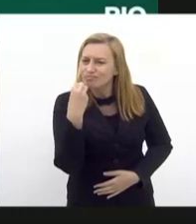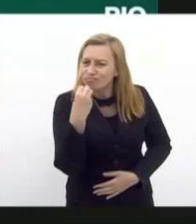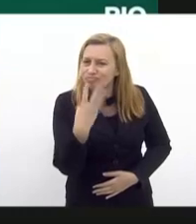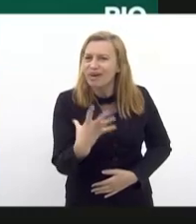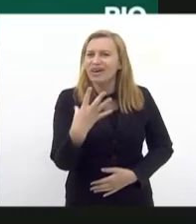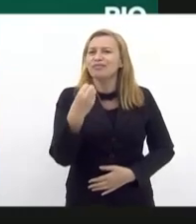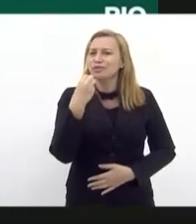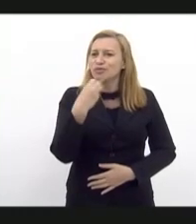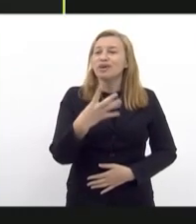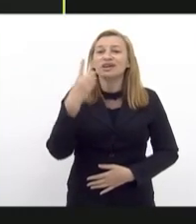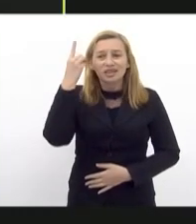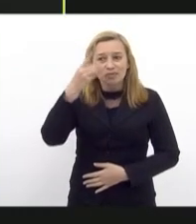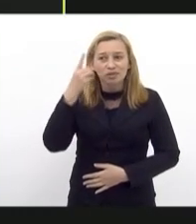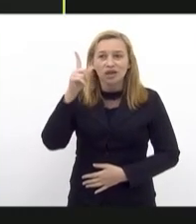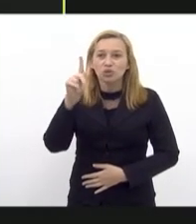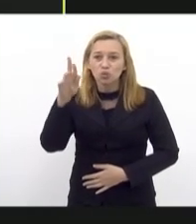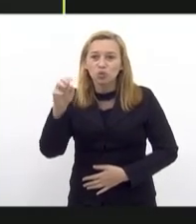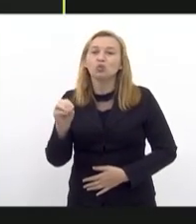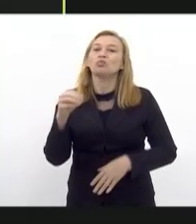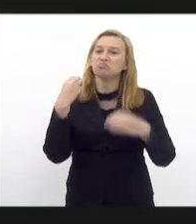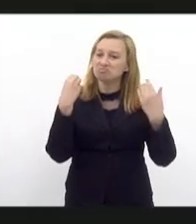Leal. Muito bem, muito bem.